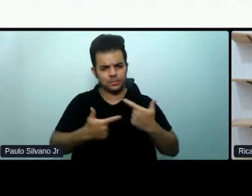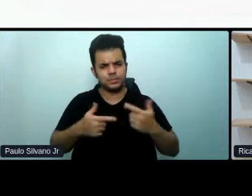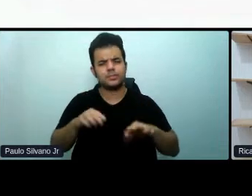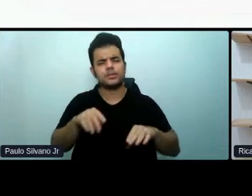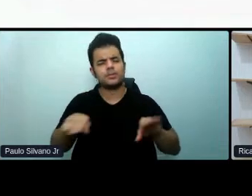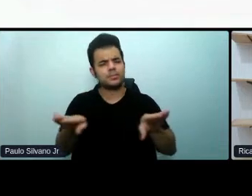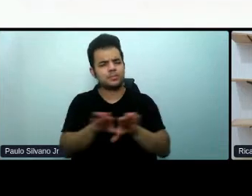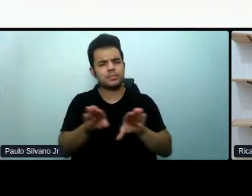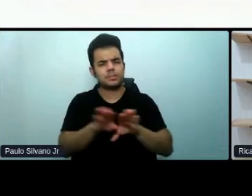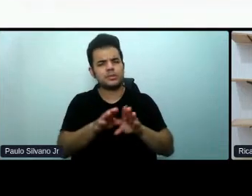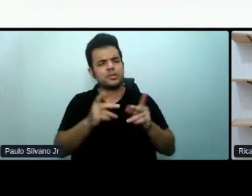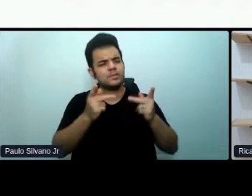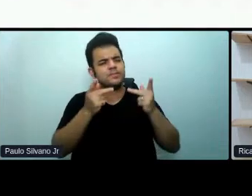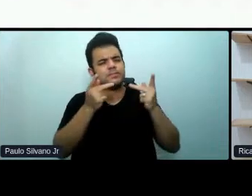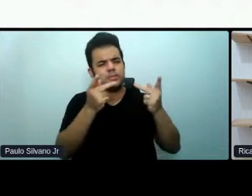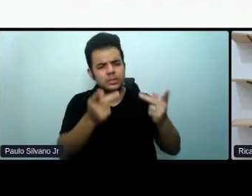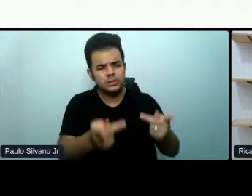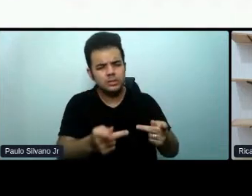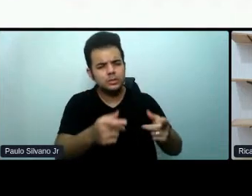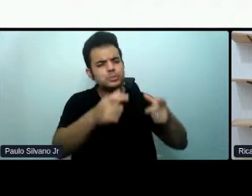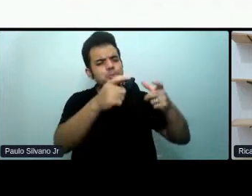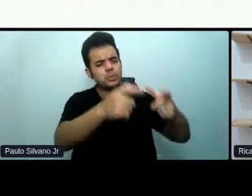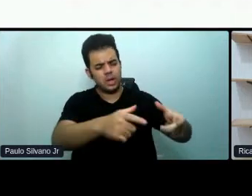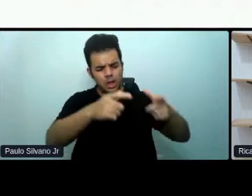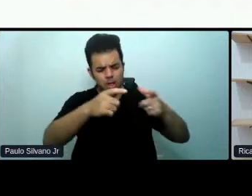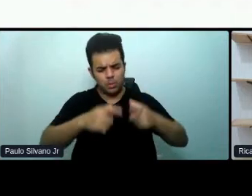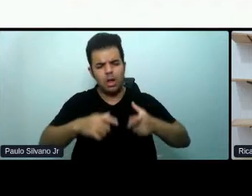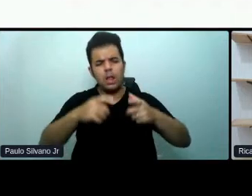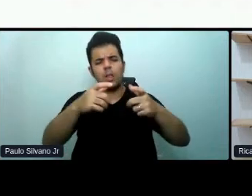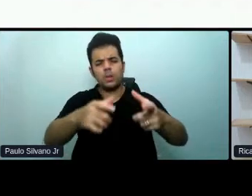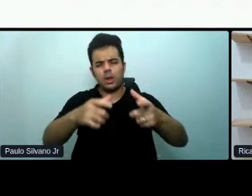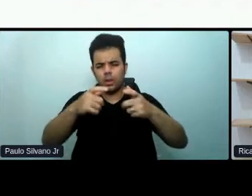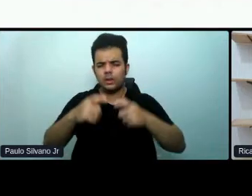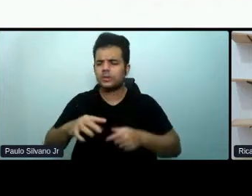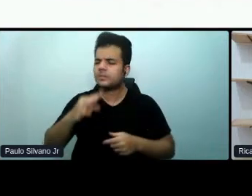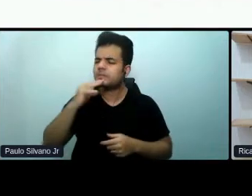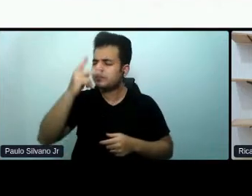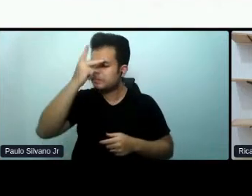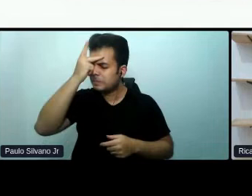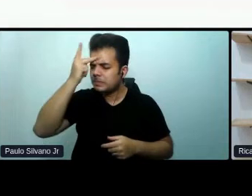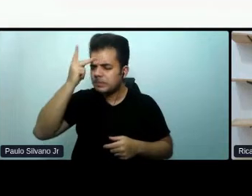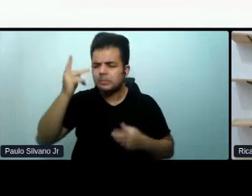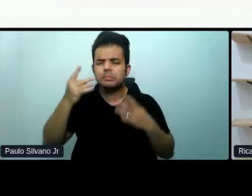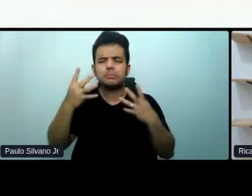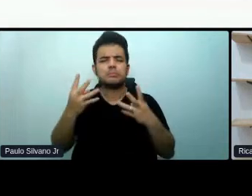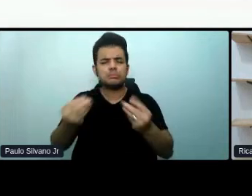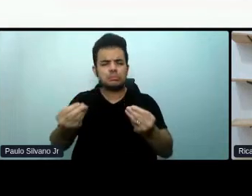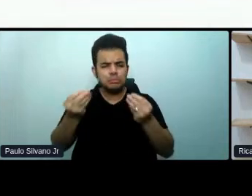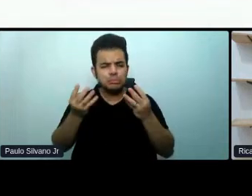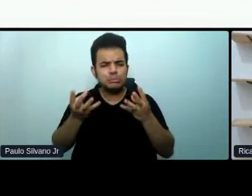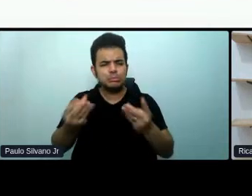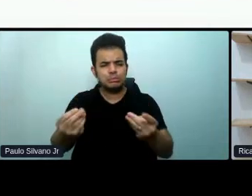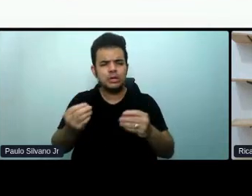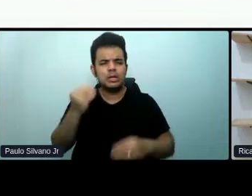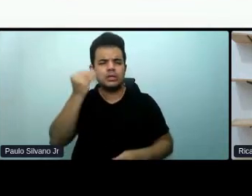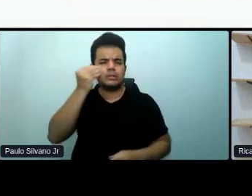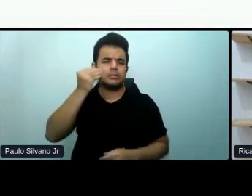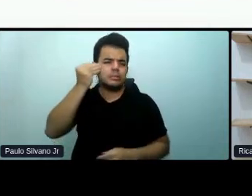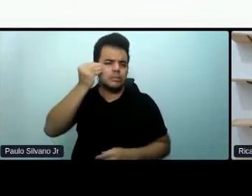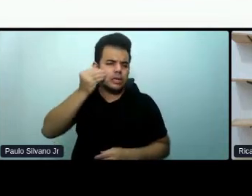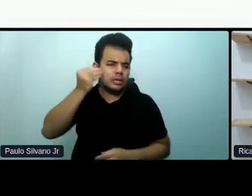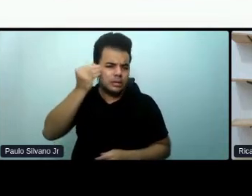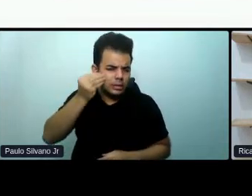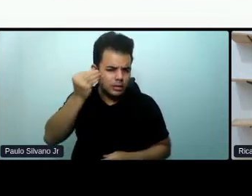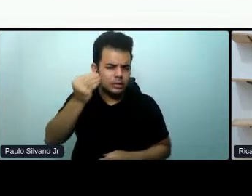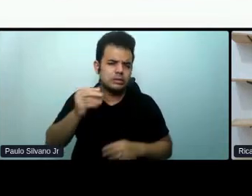indo, visitando inúmeros lugares, conhecendo centenas de pessoas, milhares de experiências,